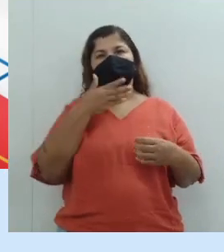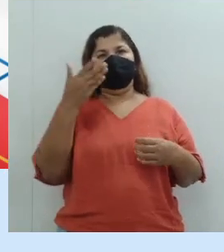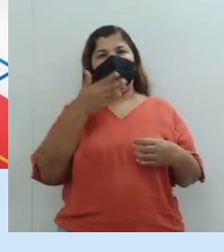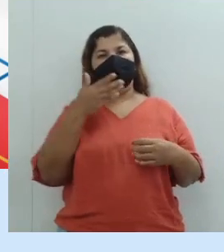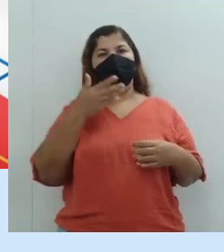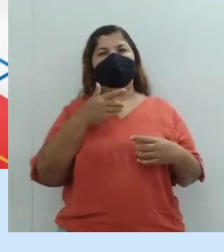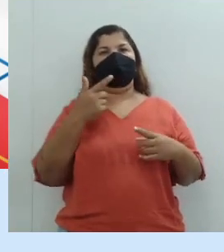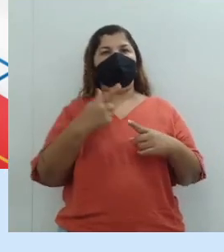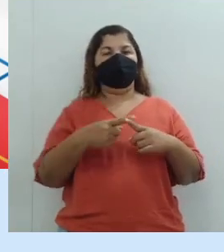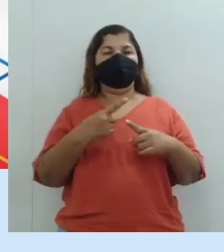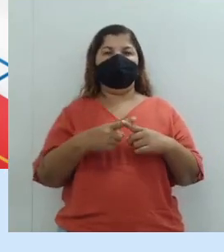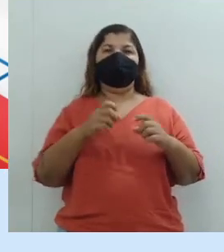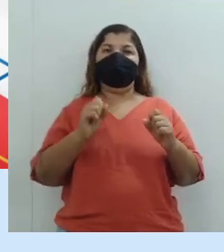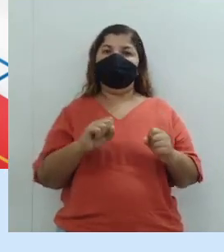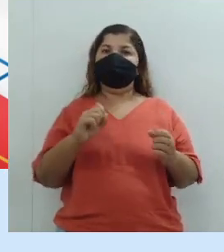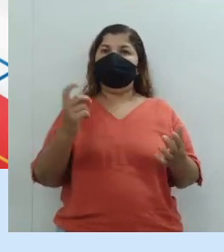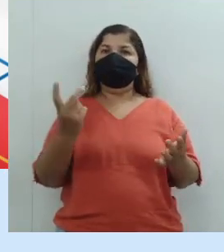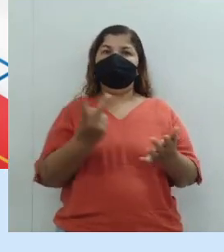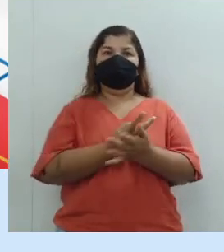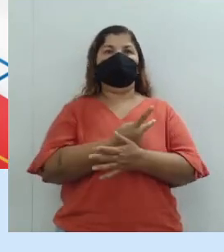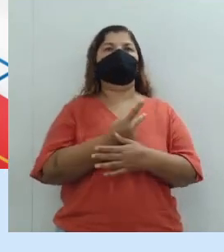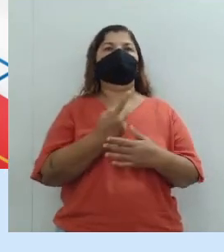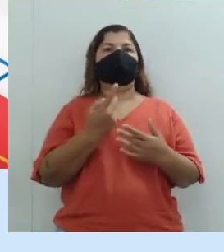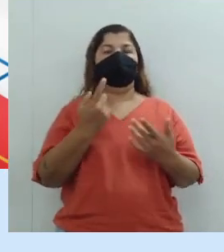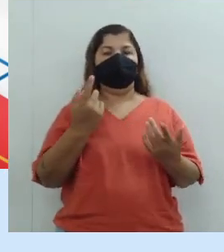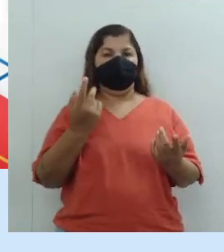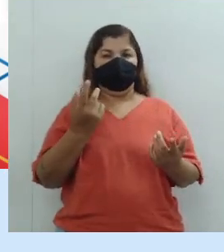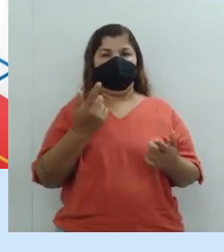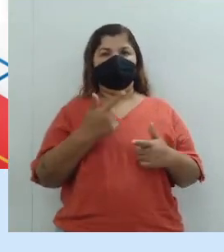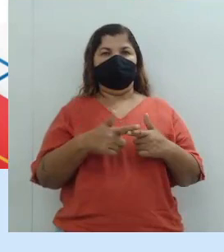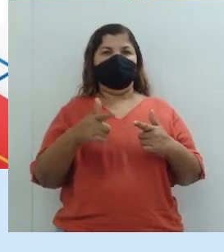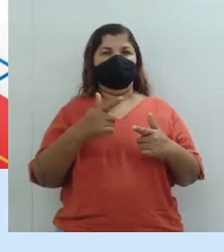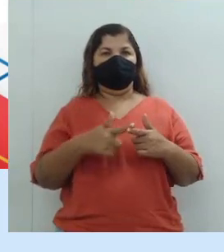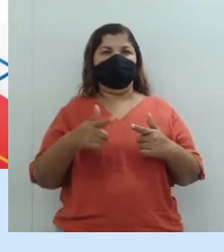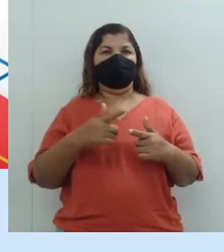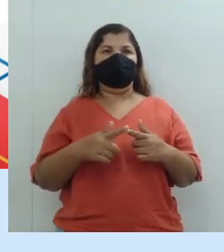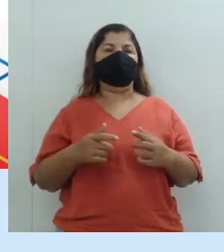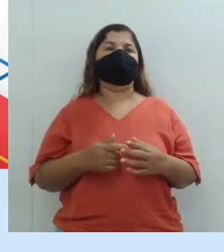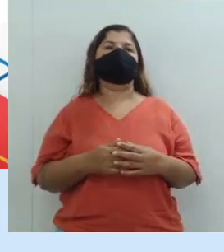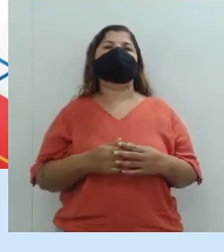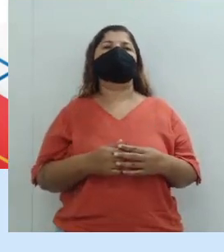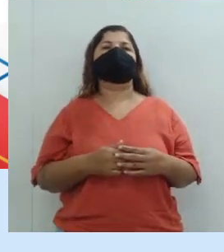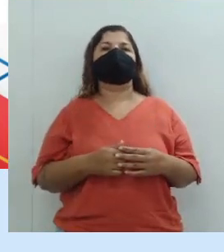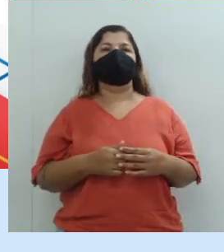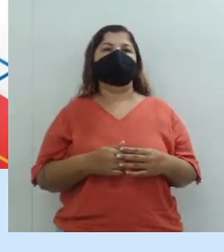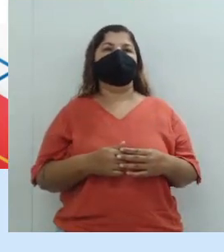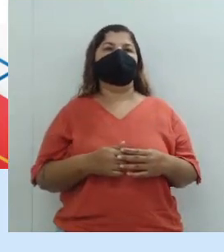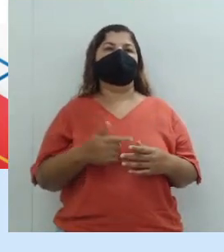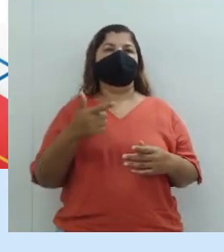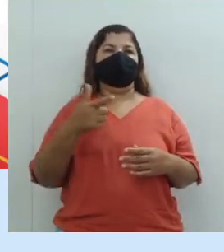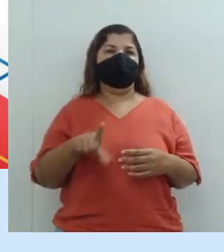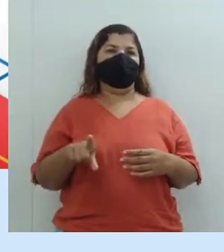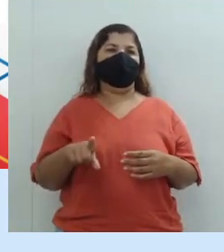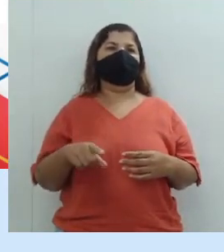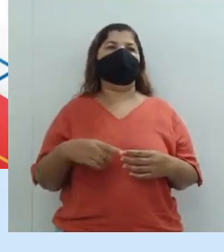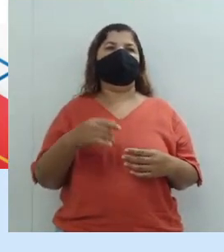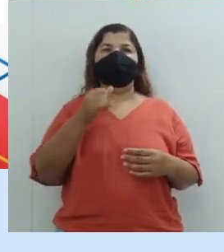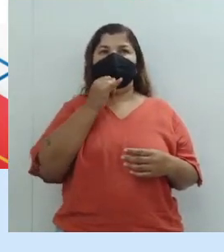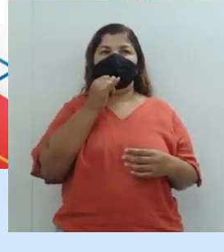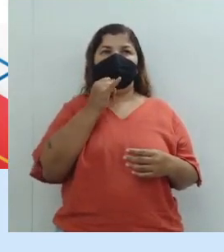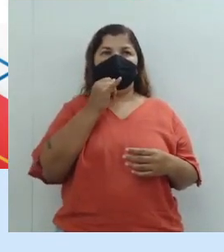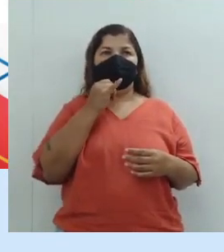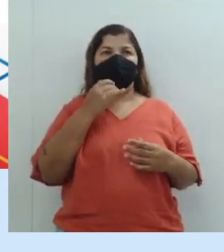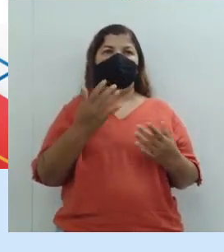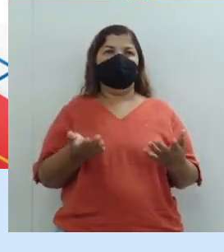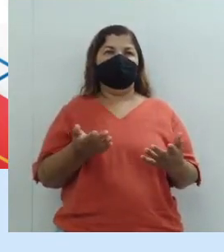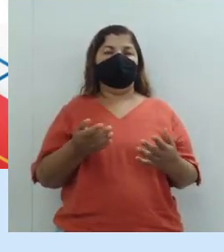ser até fatal, né? Então, exemplo de ação e reação. Então, vamos lá. Outro exemplo, né? E uma